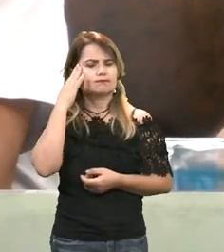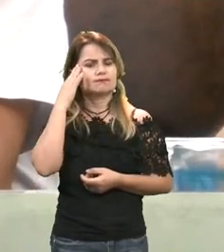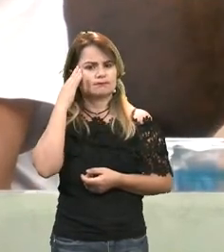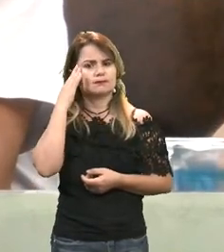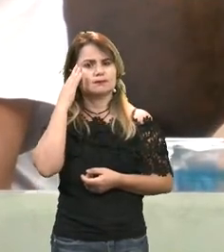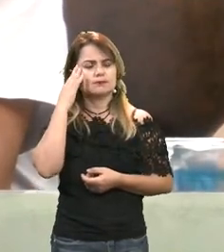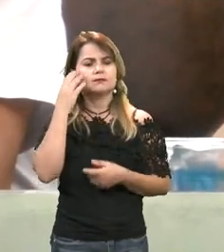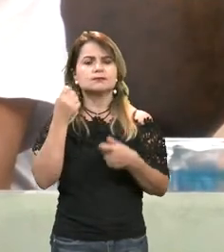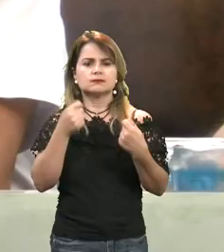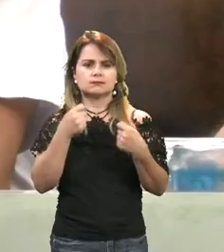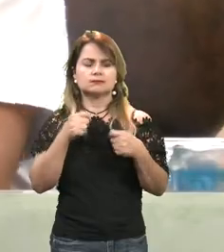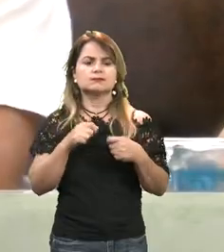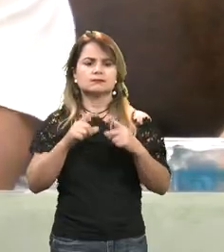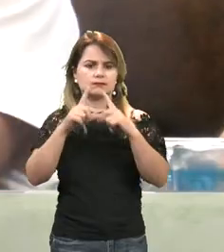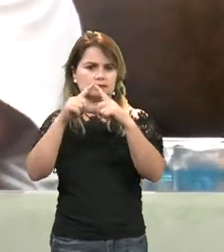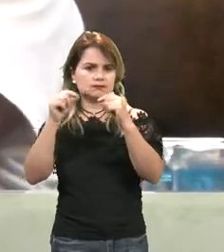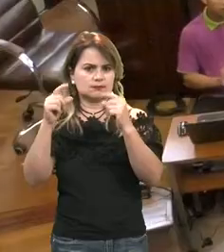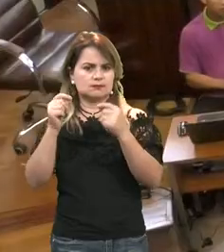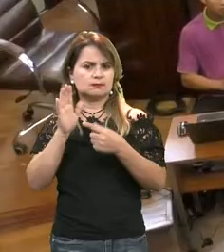Parabéns.